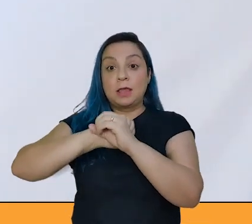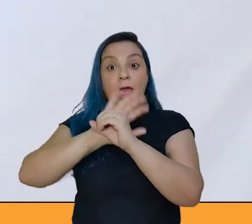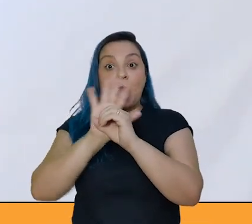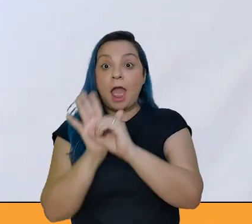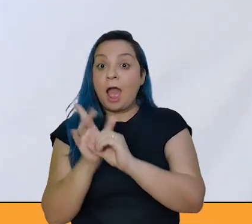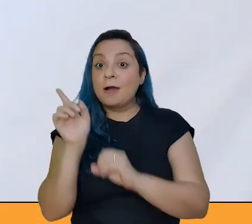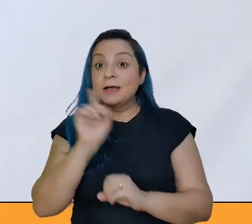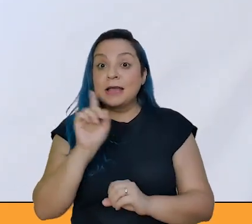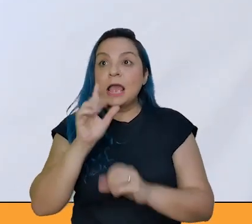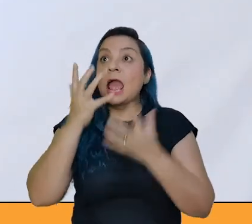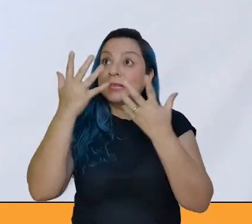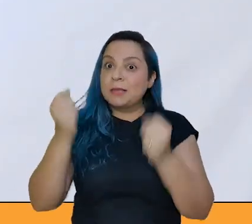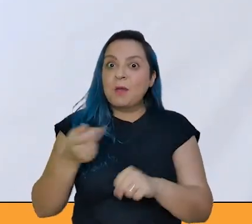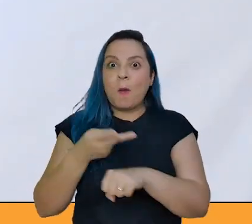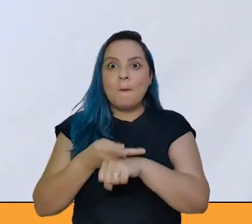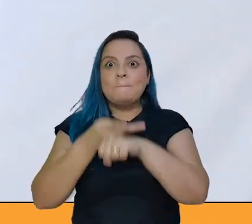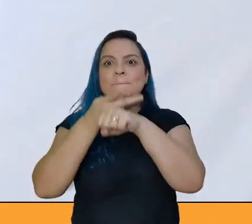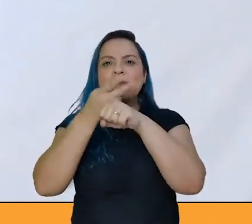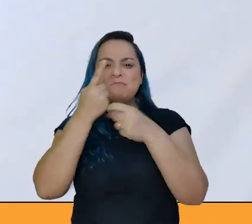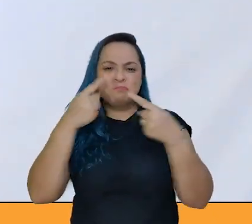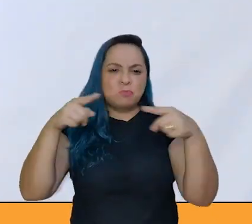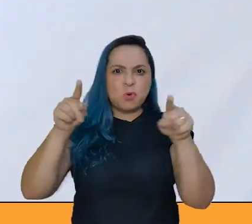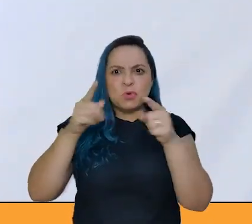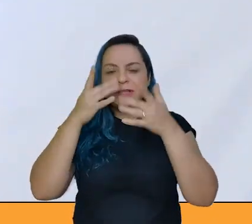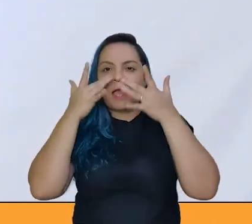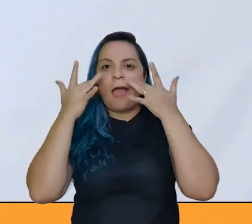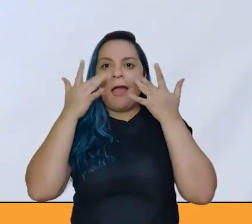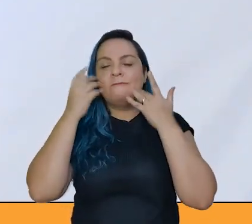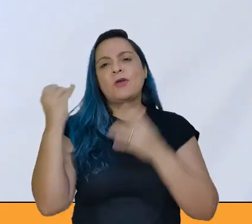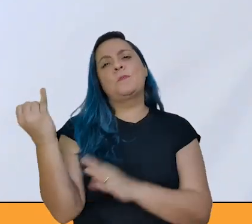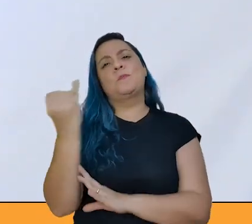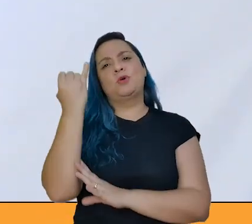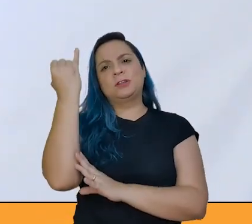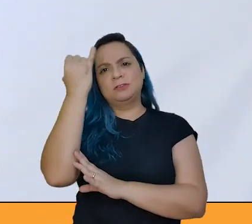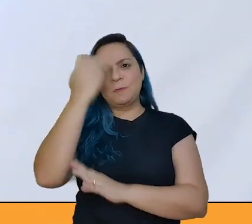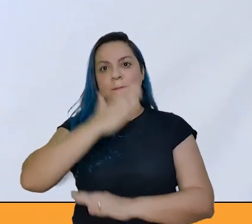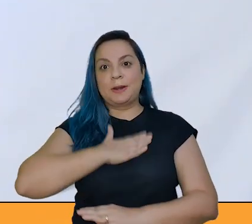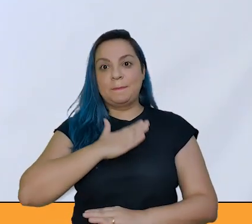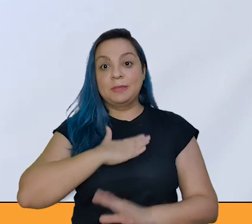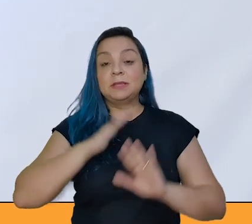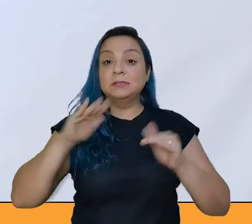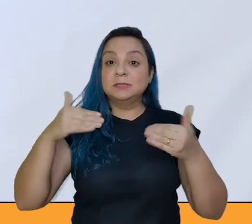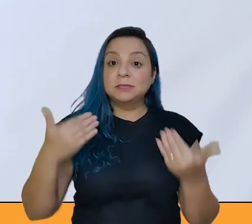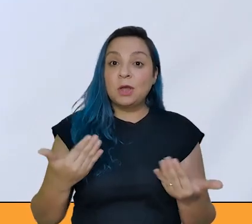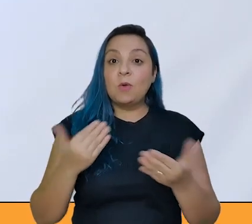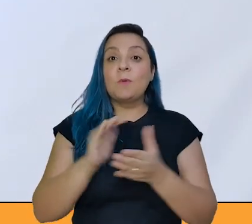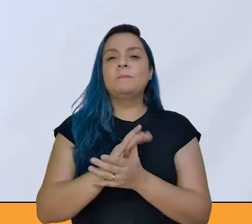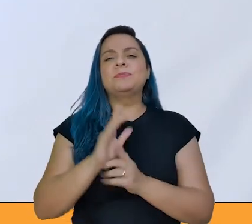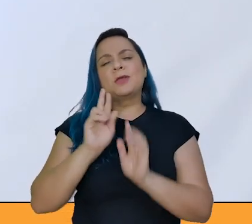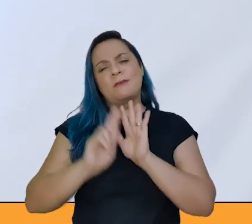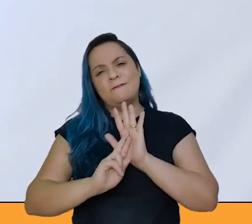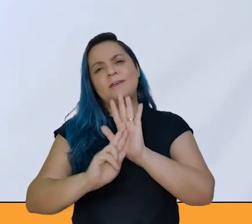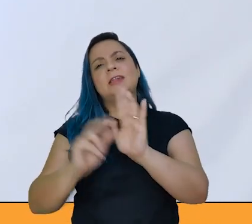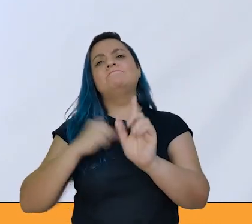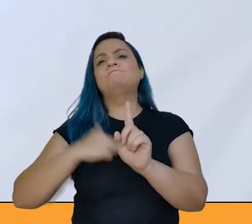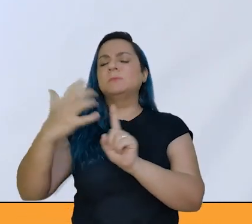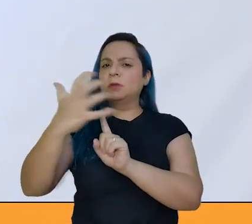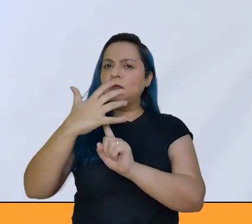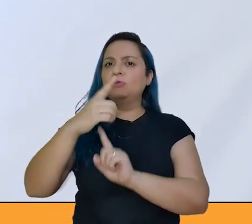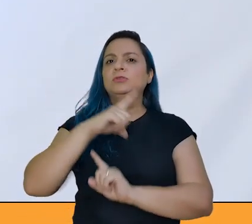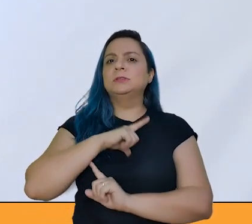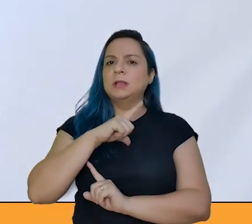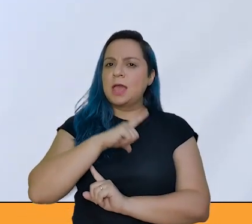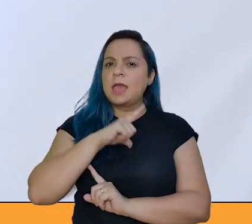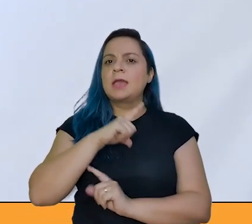a receber um prêmio nessa categoria de musical, foi importantíssimo para mim. Então, também é uma referência que eu tenho,